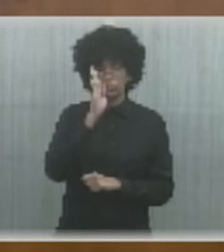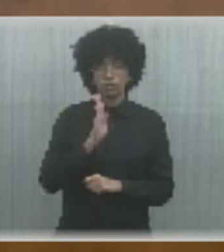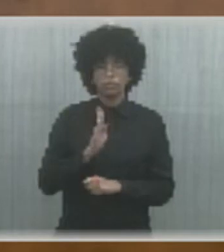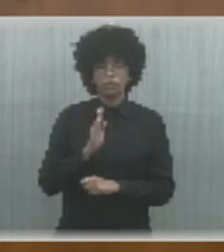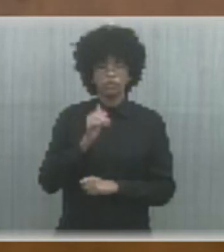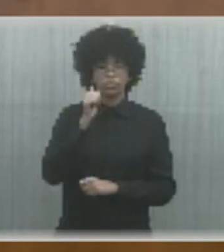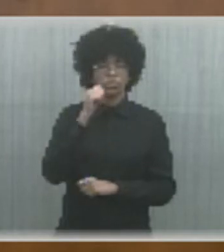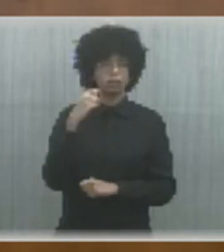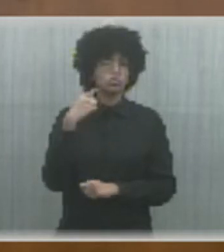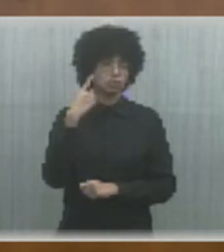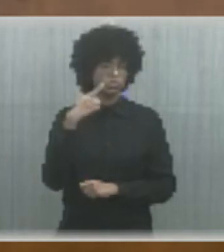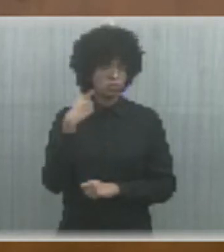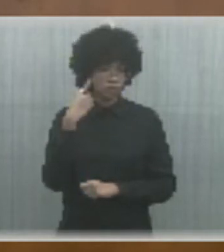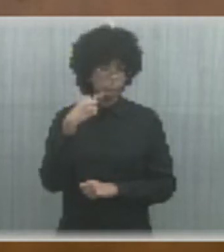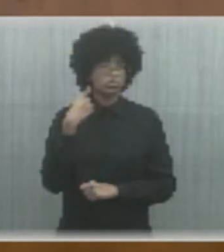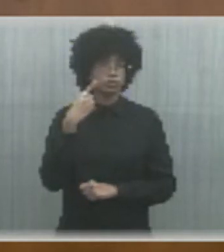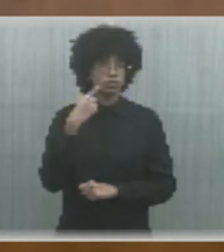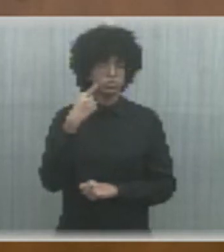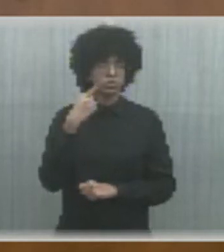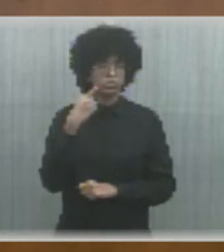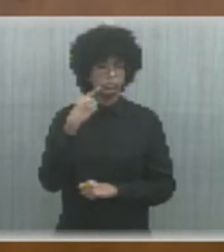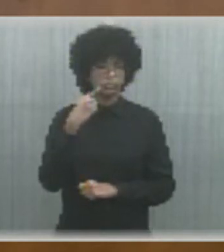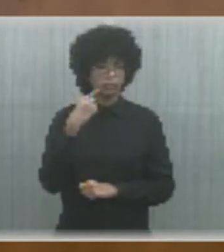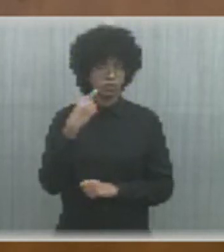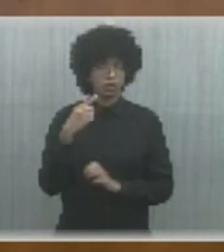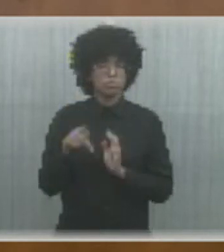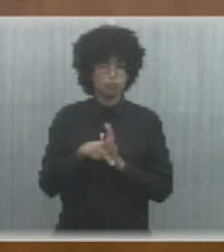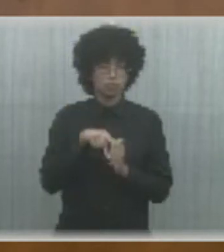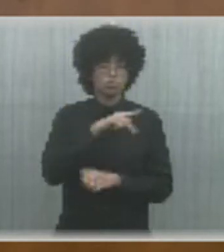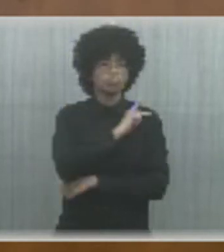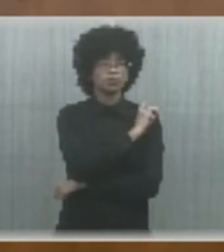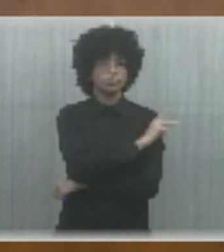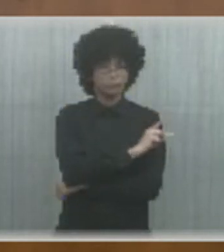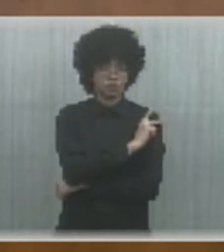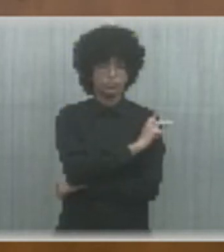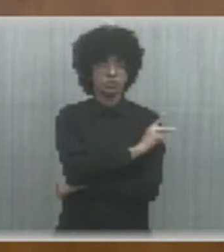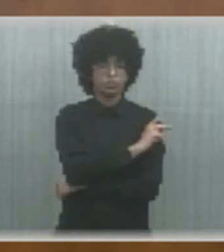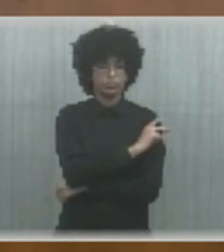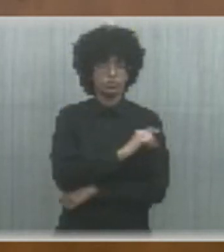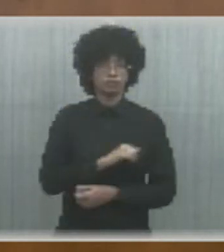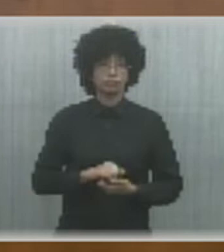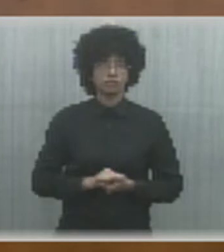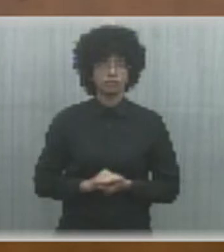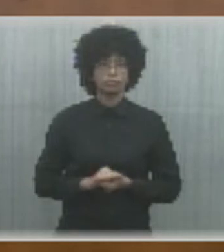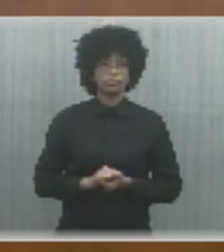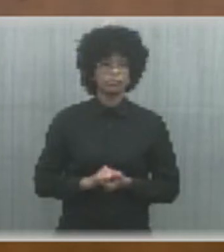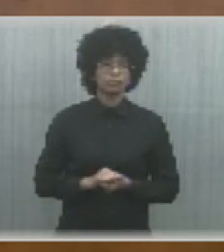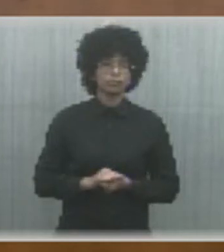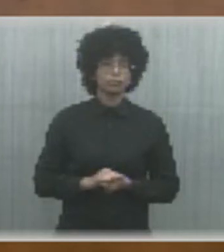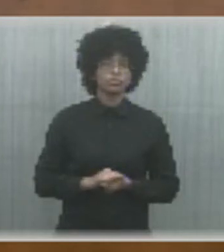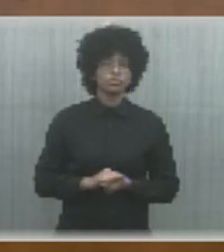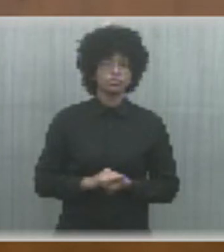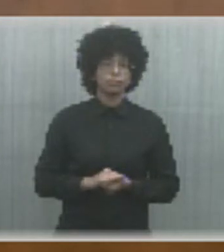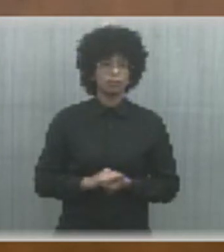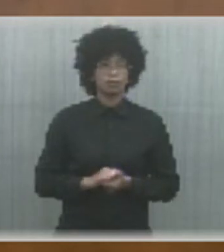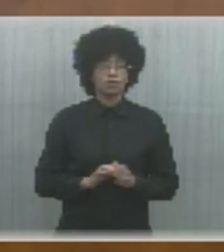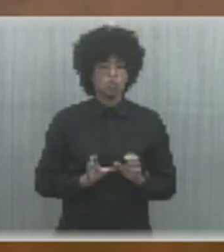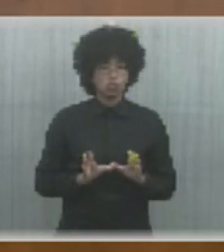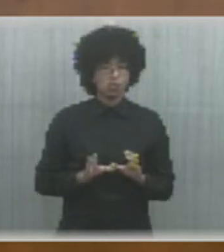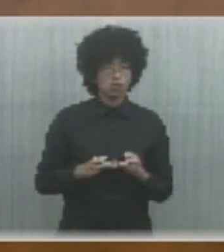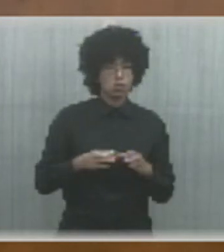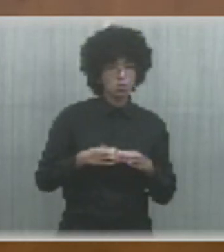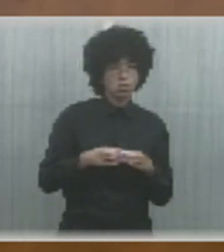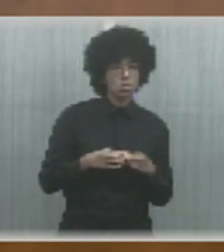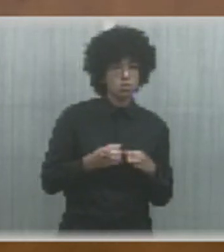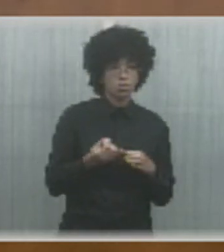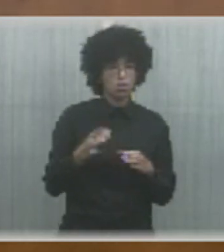Mulheres Advogadas, Seção Piauí. As entidades ou pessoas